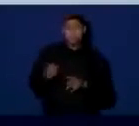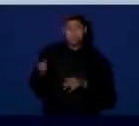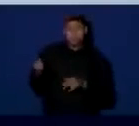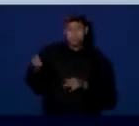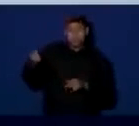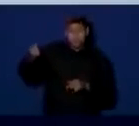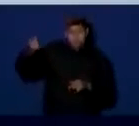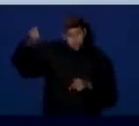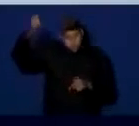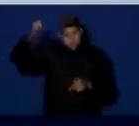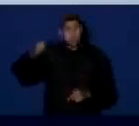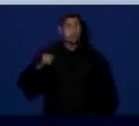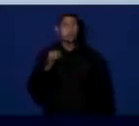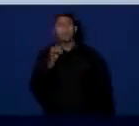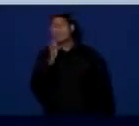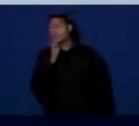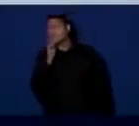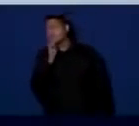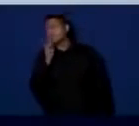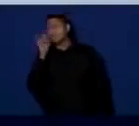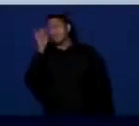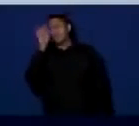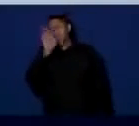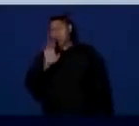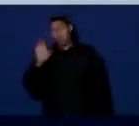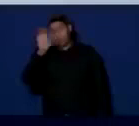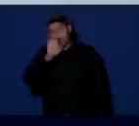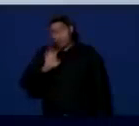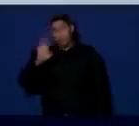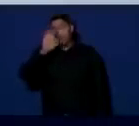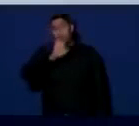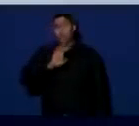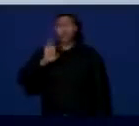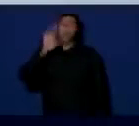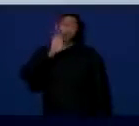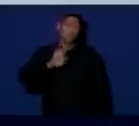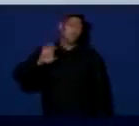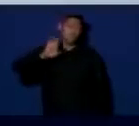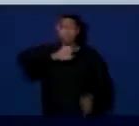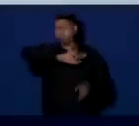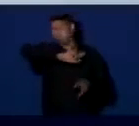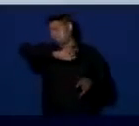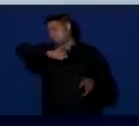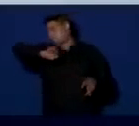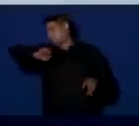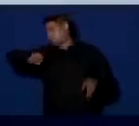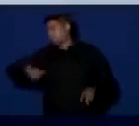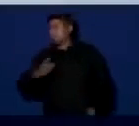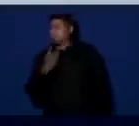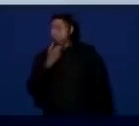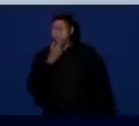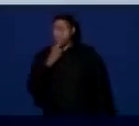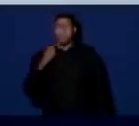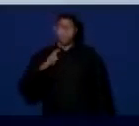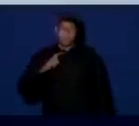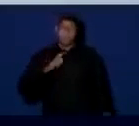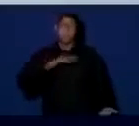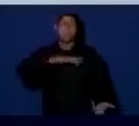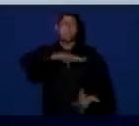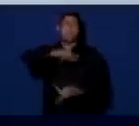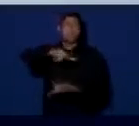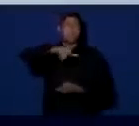a mercado, tanto na Europa quanto nos Estados Unidos, no Reino Unido, na Austrália, enfim. Eu acho que a gente está vivendo um